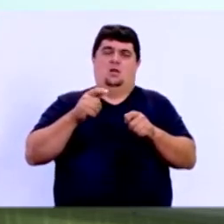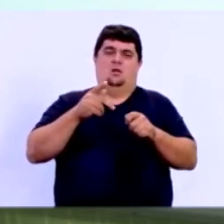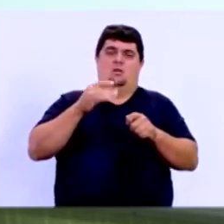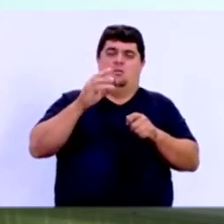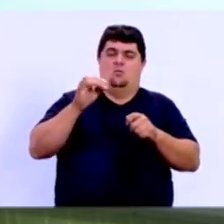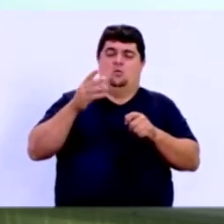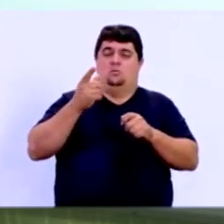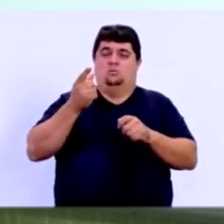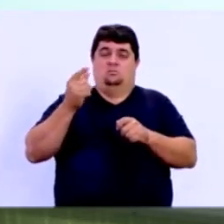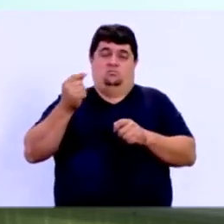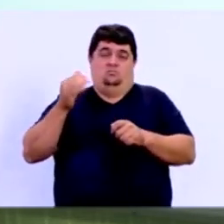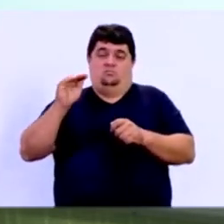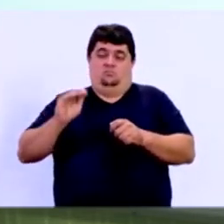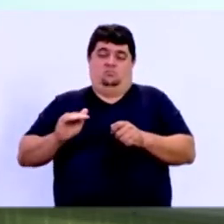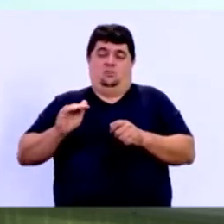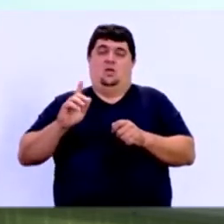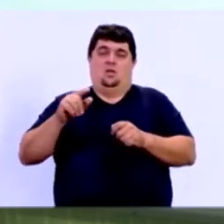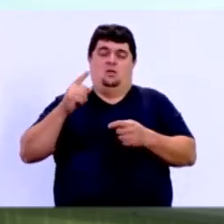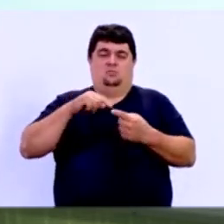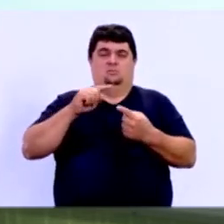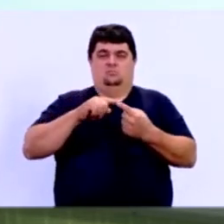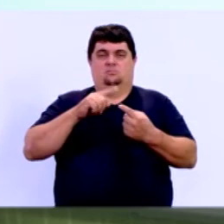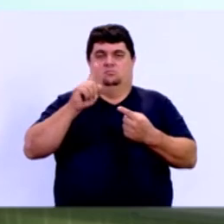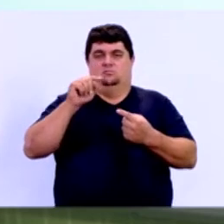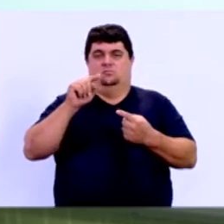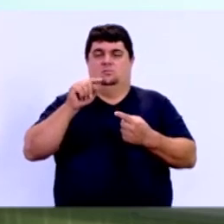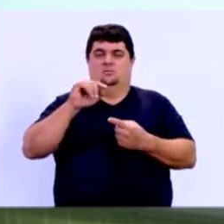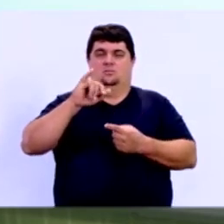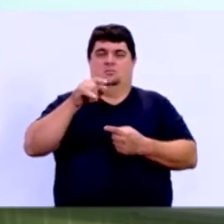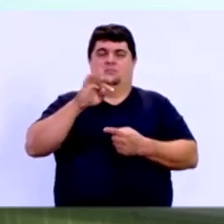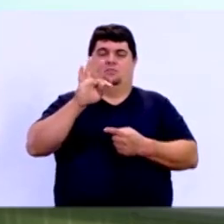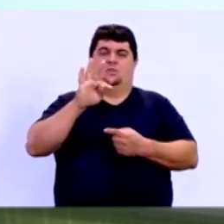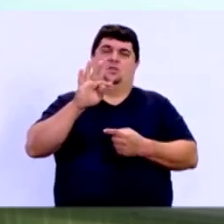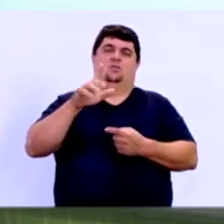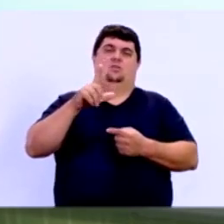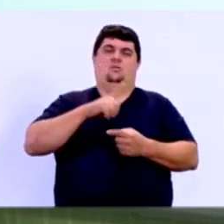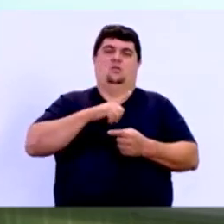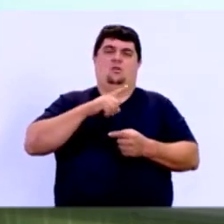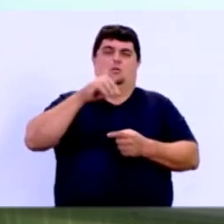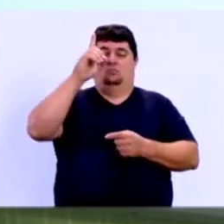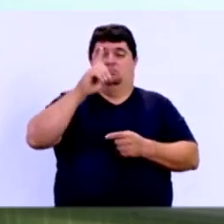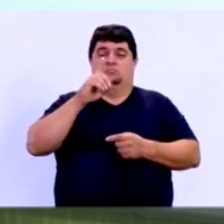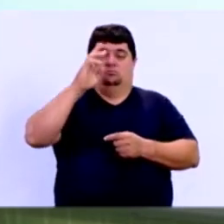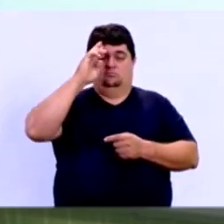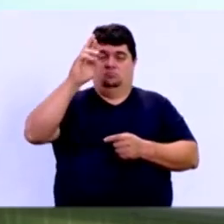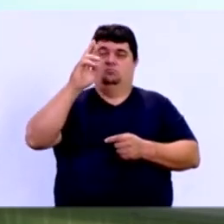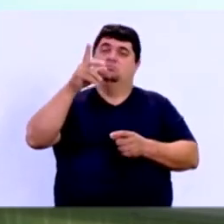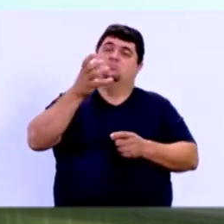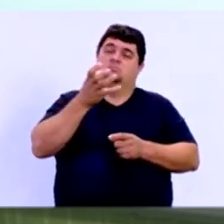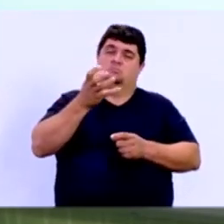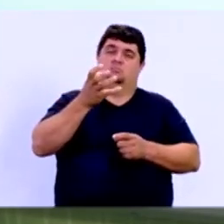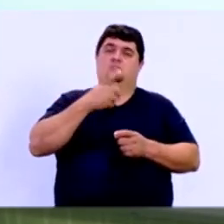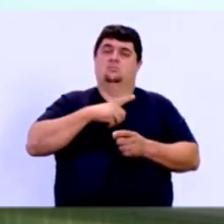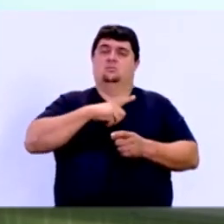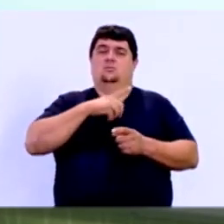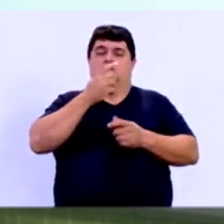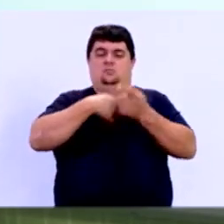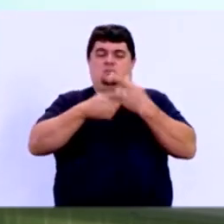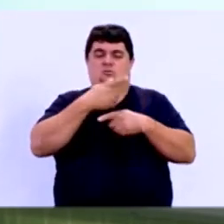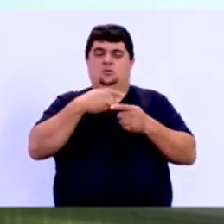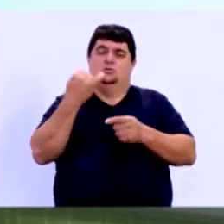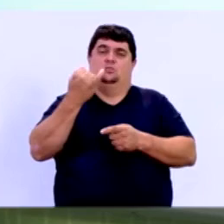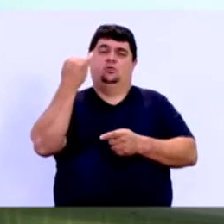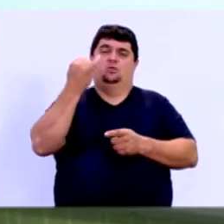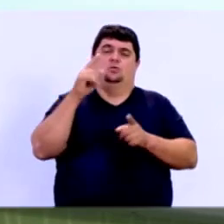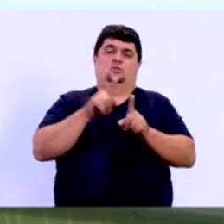cliente, né? Que é o objetivo, né, dos executivos, dos empresários. É por isso que um bom planejamento, uma boa gestão de compras